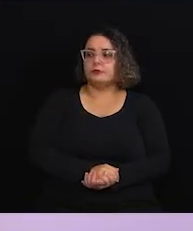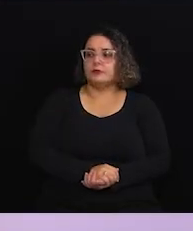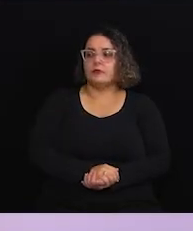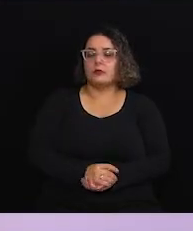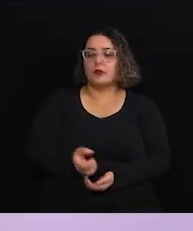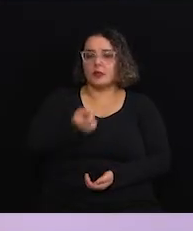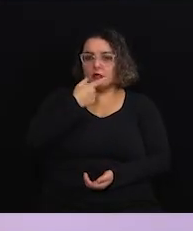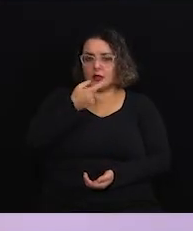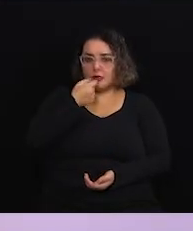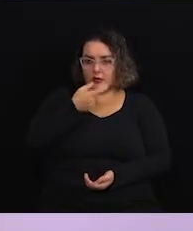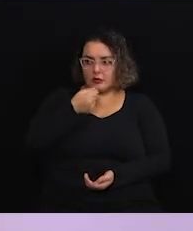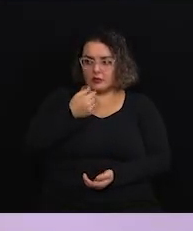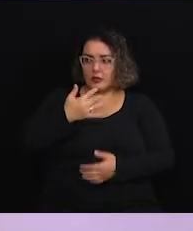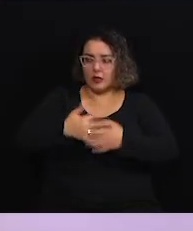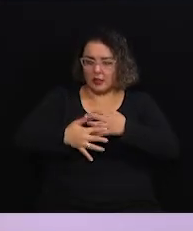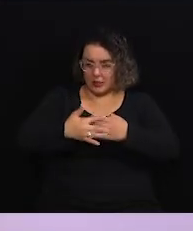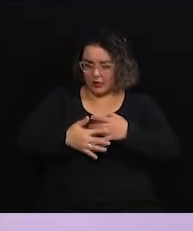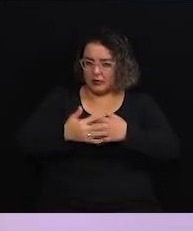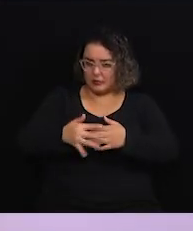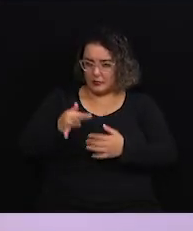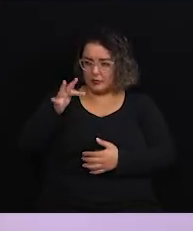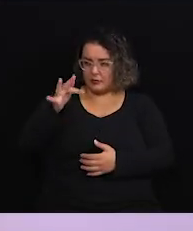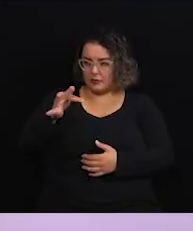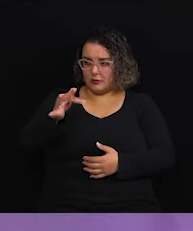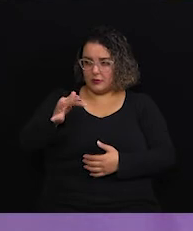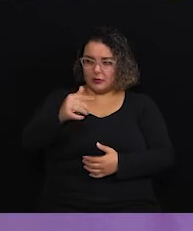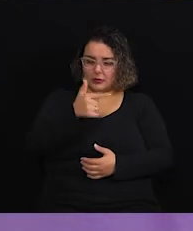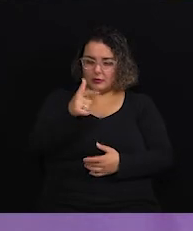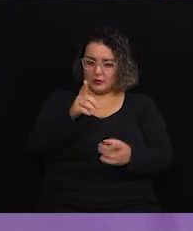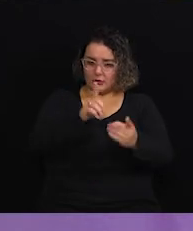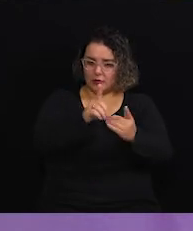a automedicação acaba atrapalhando no futuro?